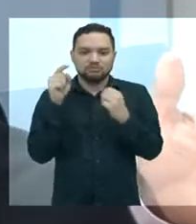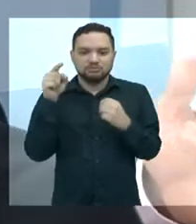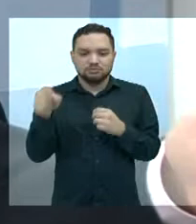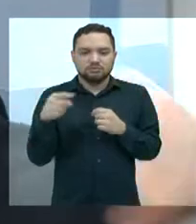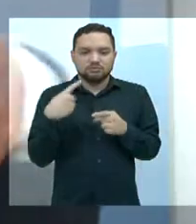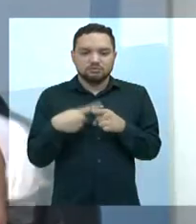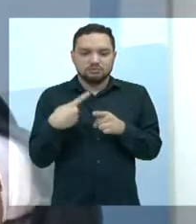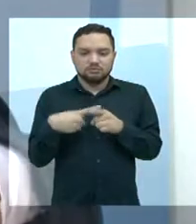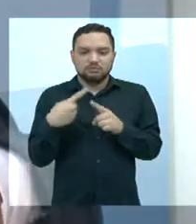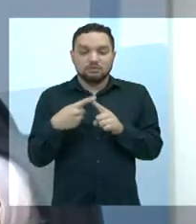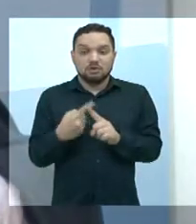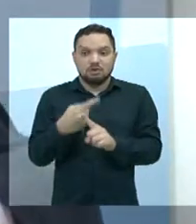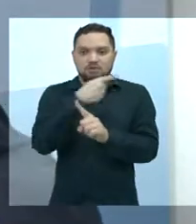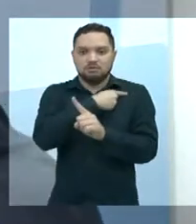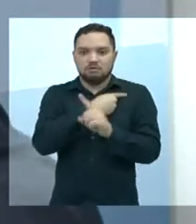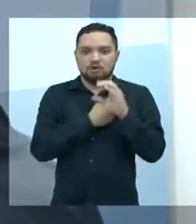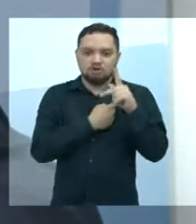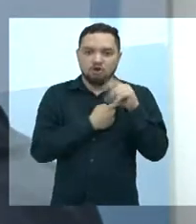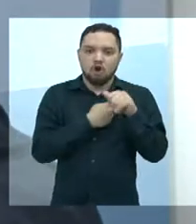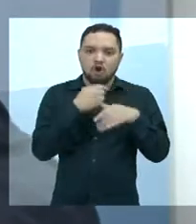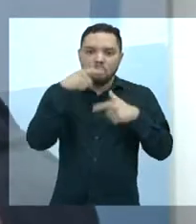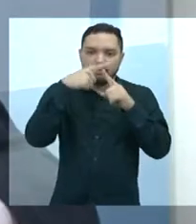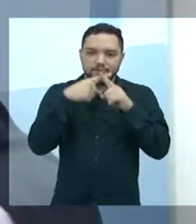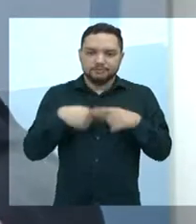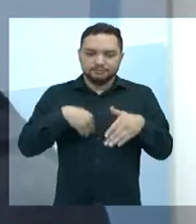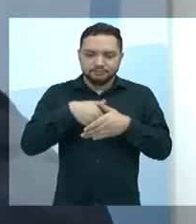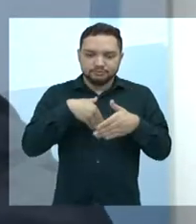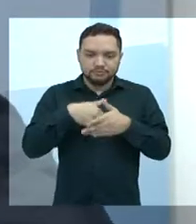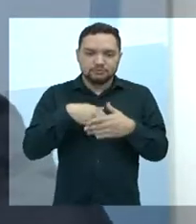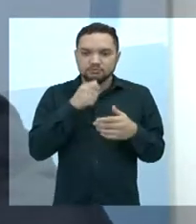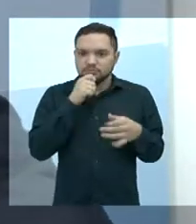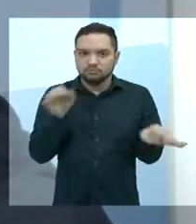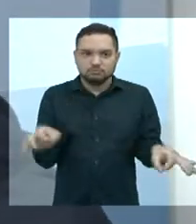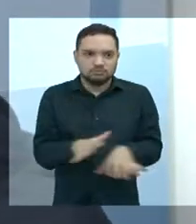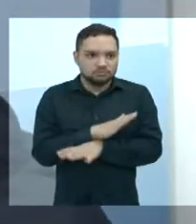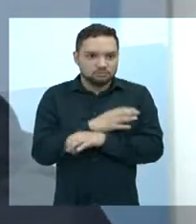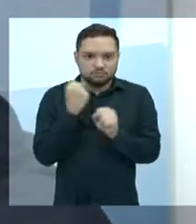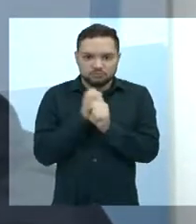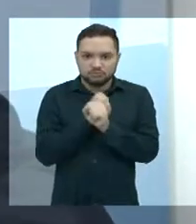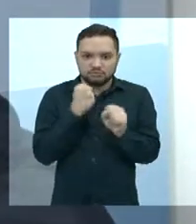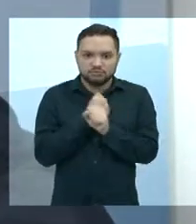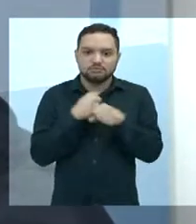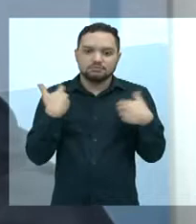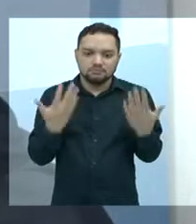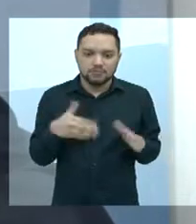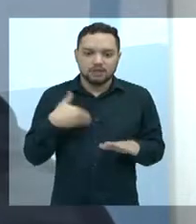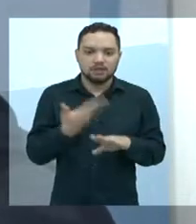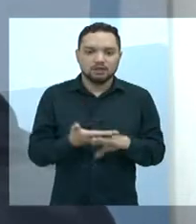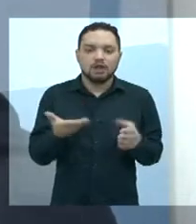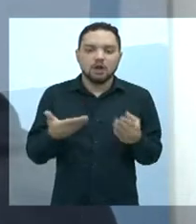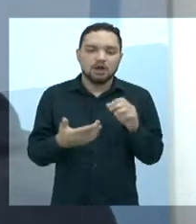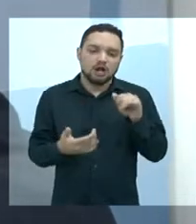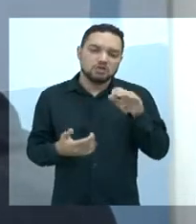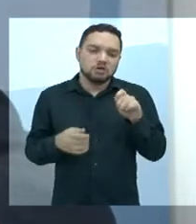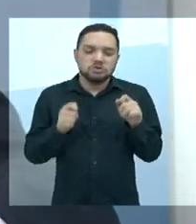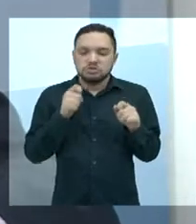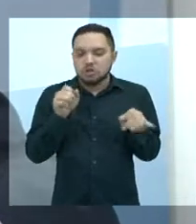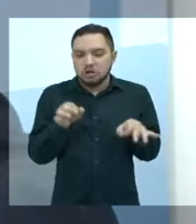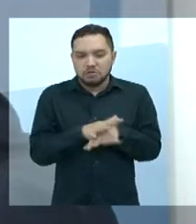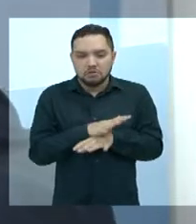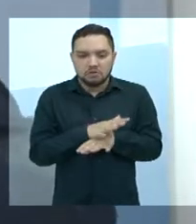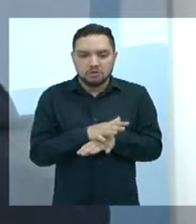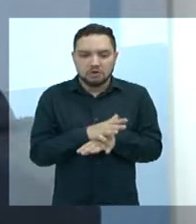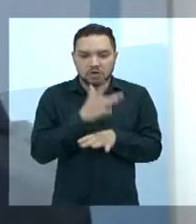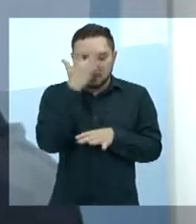antes da Copa que aconteceu aqui no Brasil e não foi concluído. E a CAGES até hoje não concluiu, e o pessoal